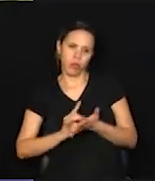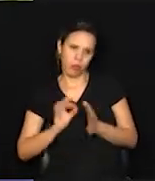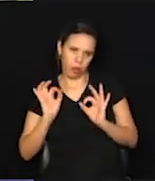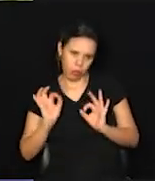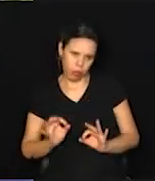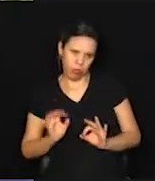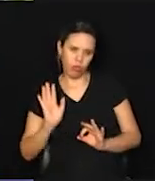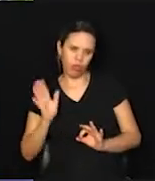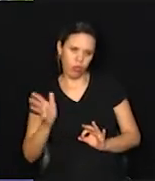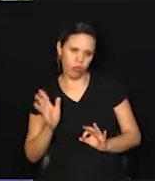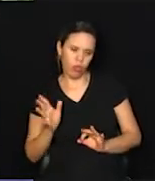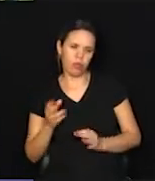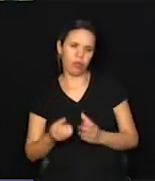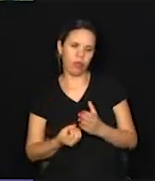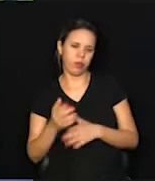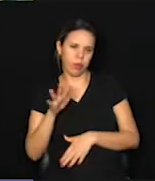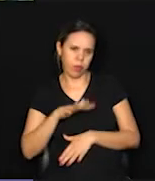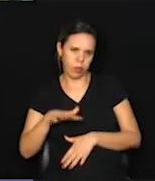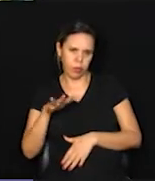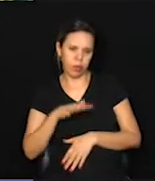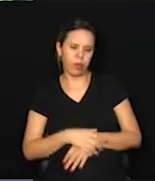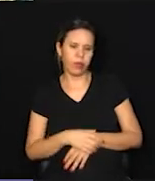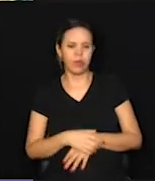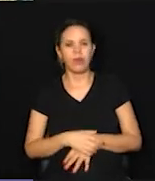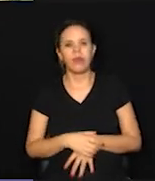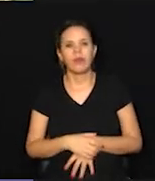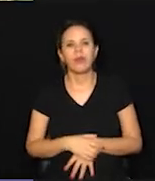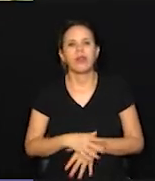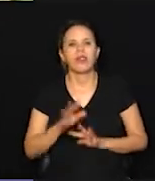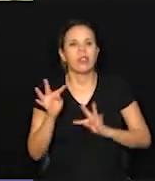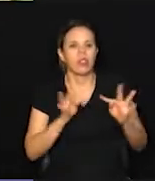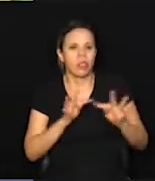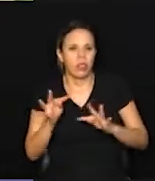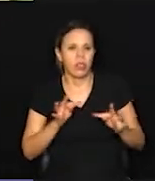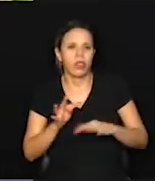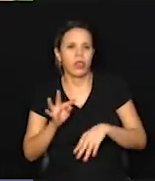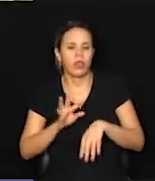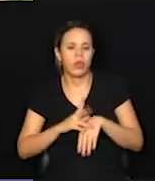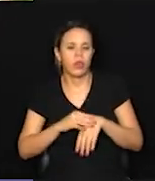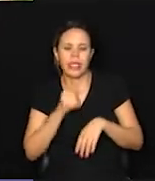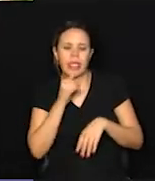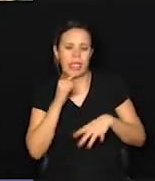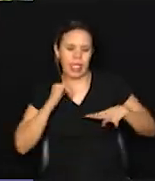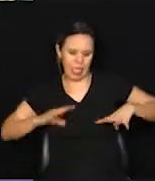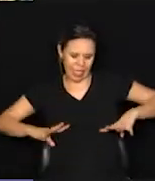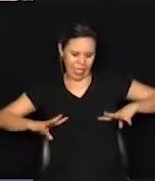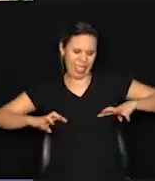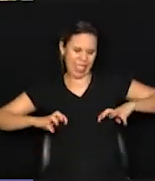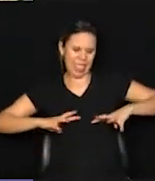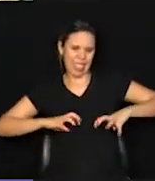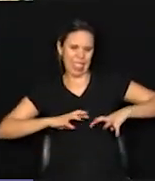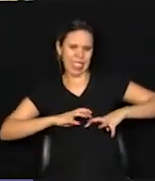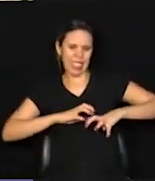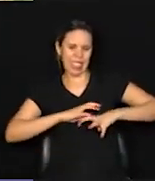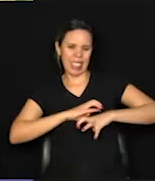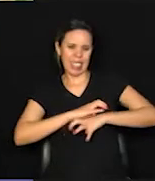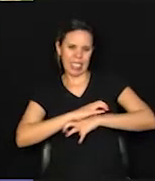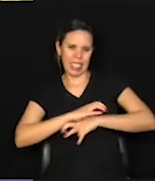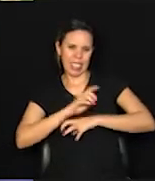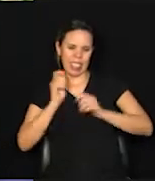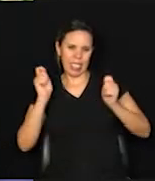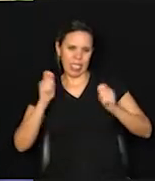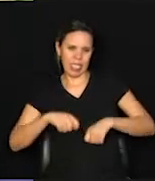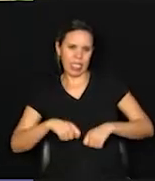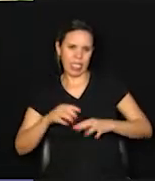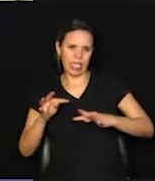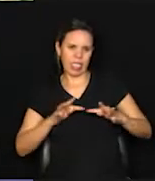já bastante consolidada, no tratamento de doenças parasitárias. Tá? A ivermectina tem eficácia para